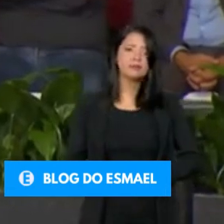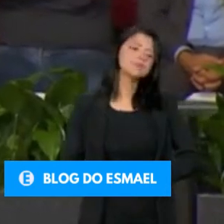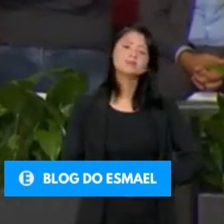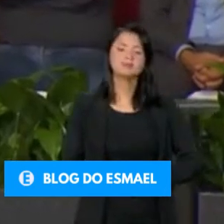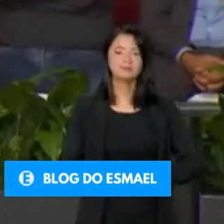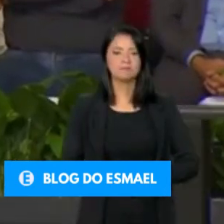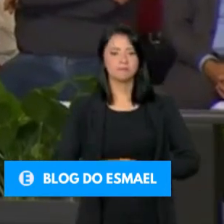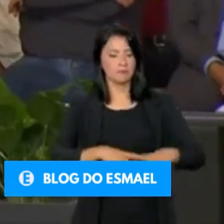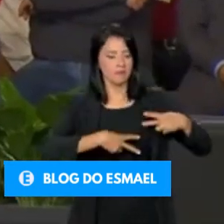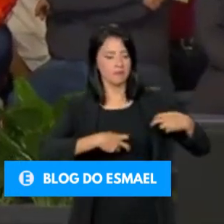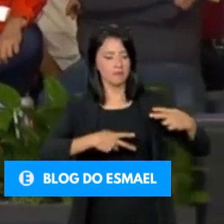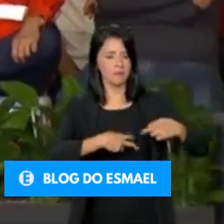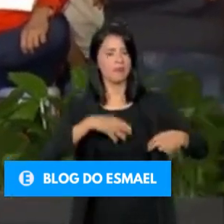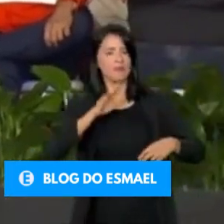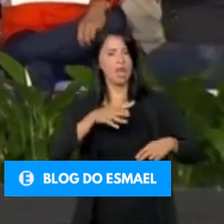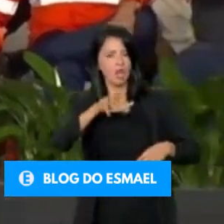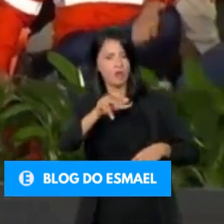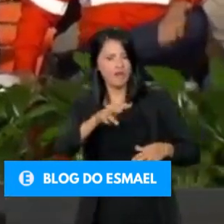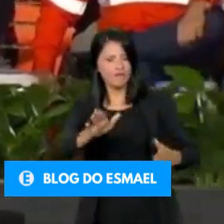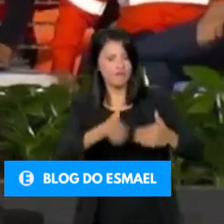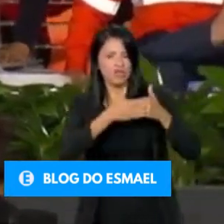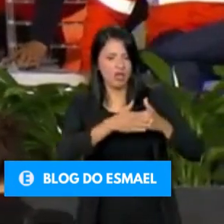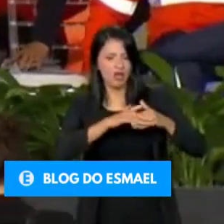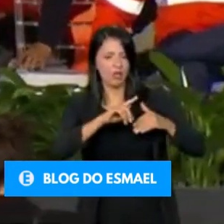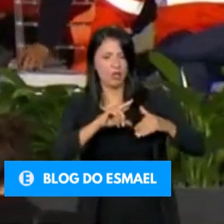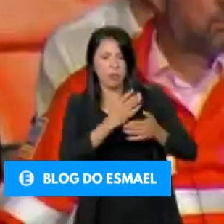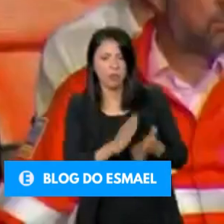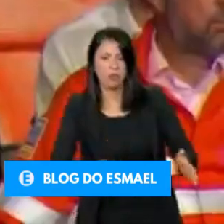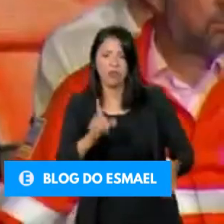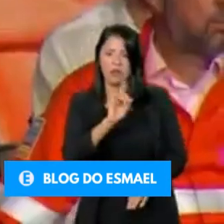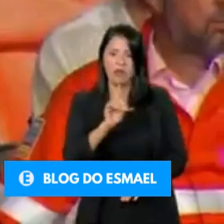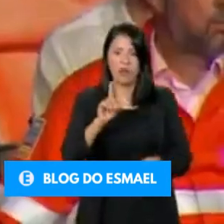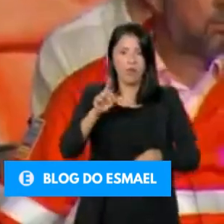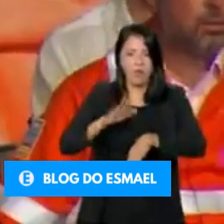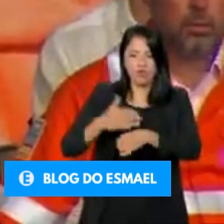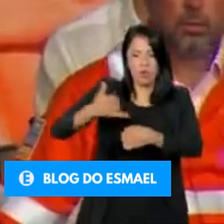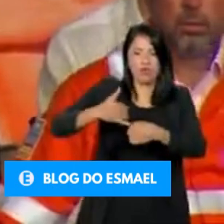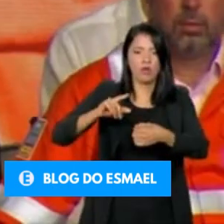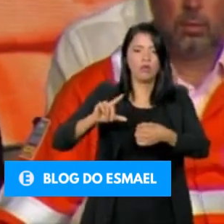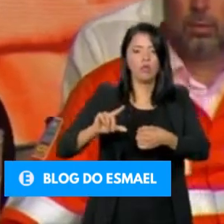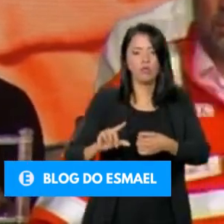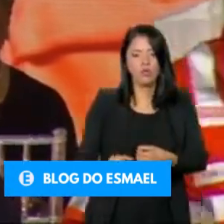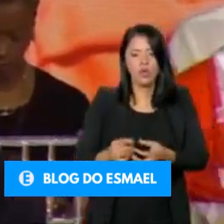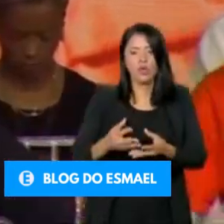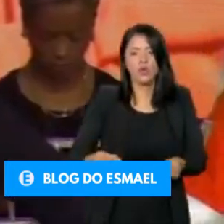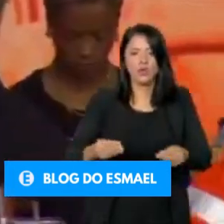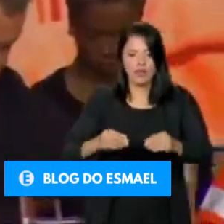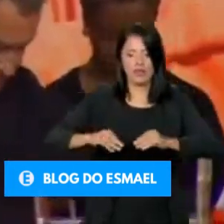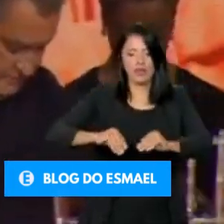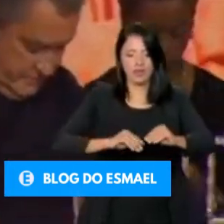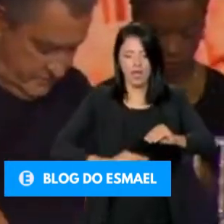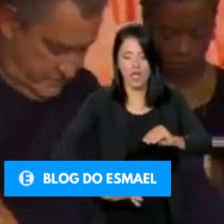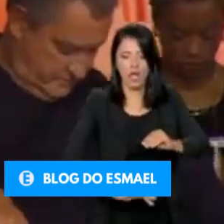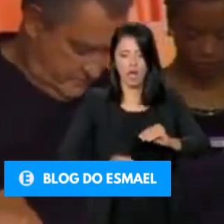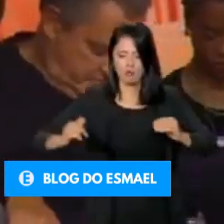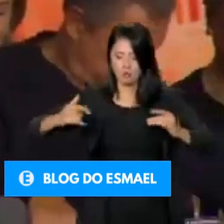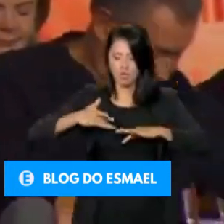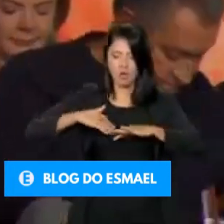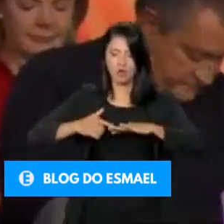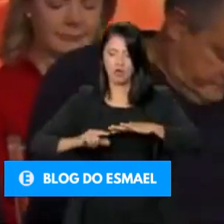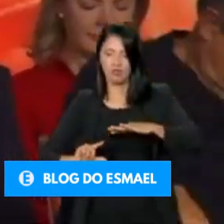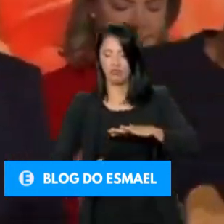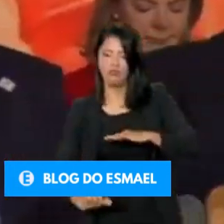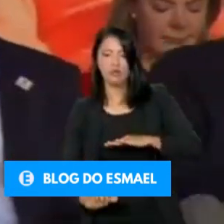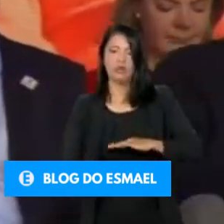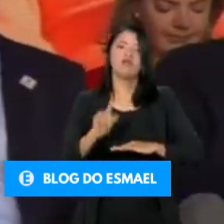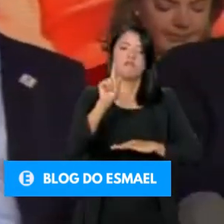A Petrobras jamais vai acabar, porque quando não tiver petróleo, sabe, embaixo da terra, no fundo do oceano, ela